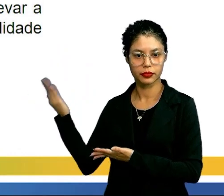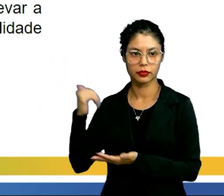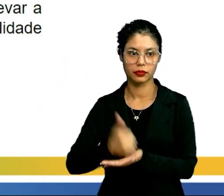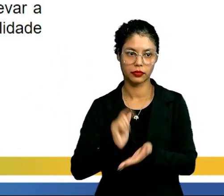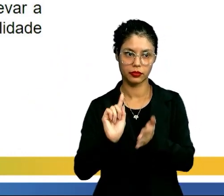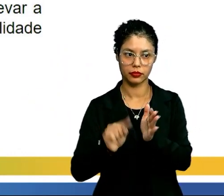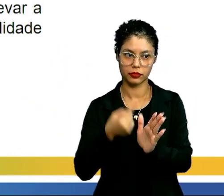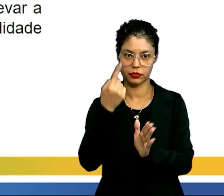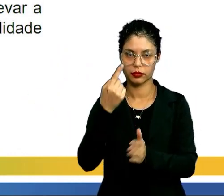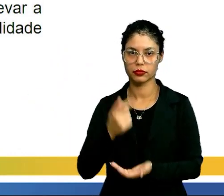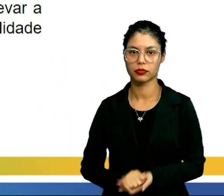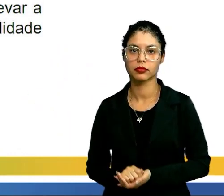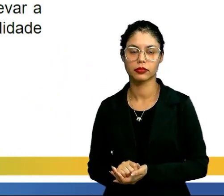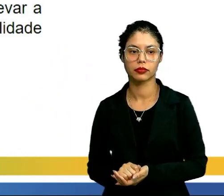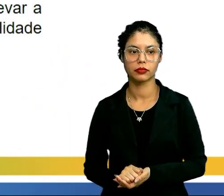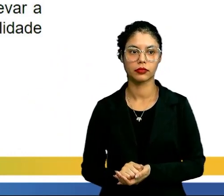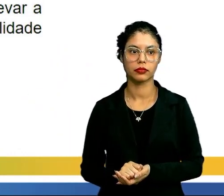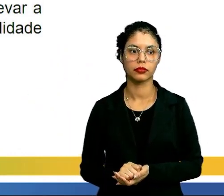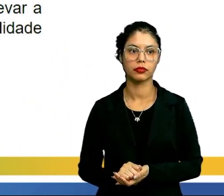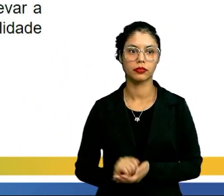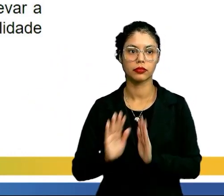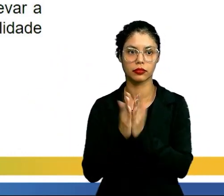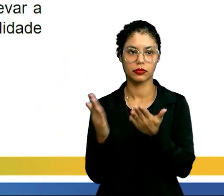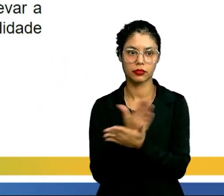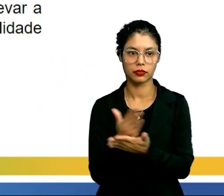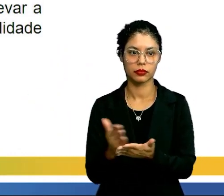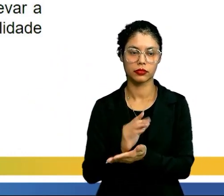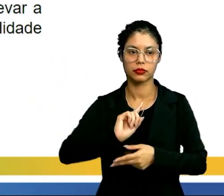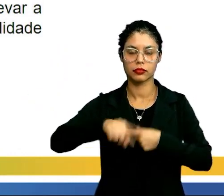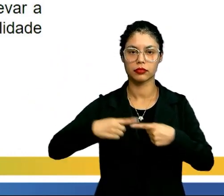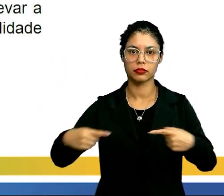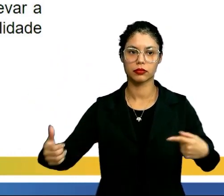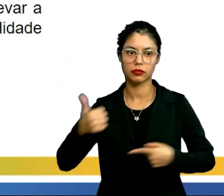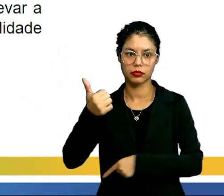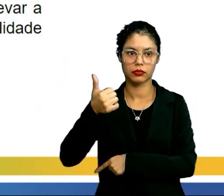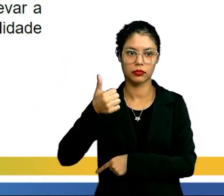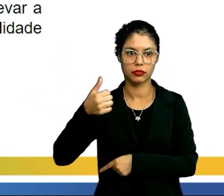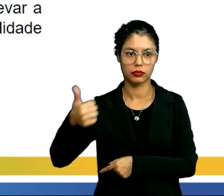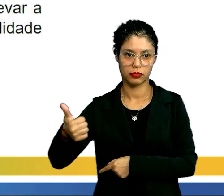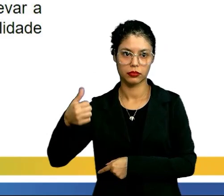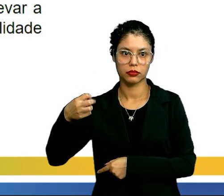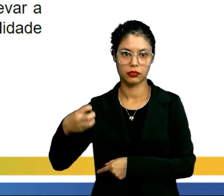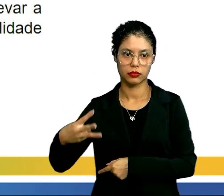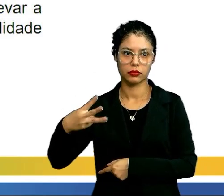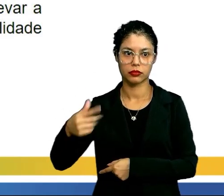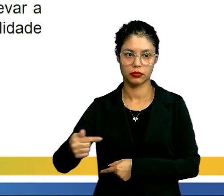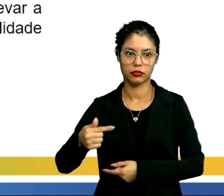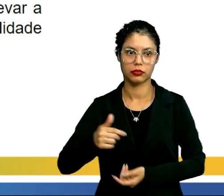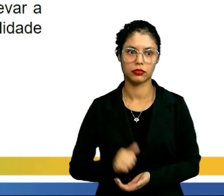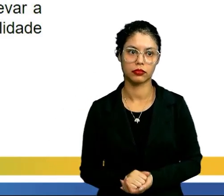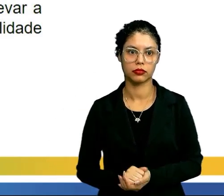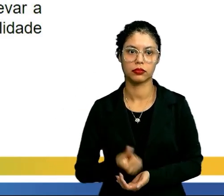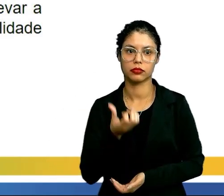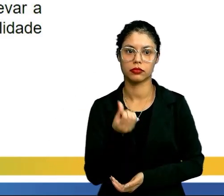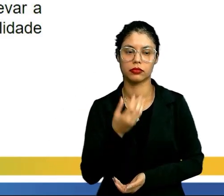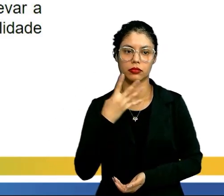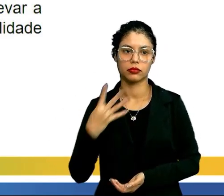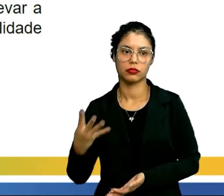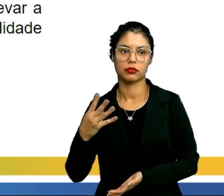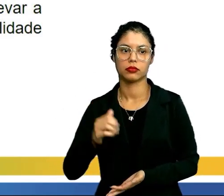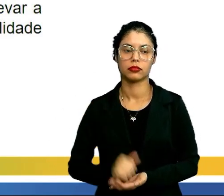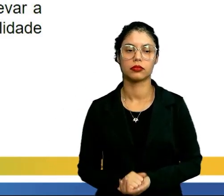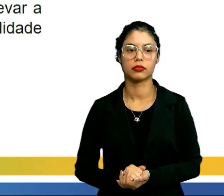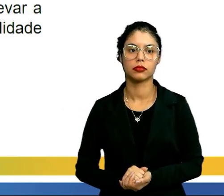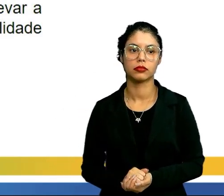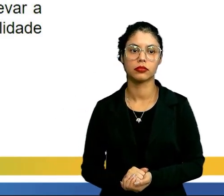nossa primeira questão lá no livro Resolva Enem, página 37, questão número